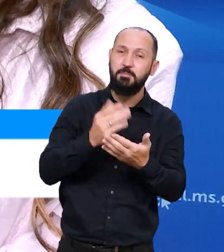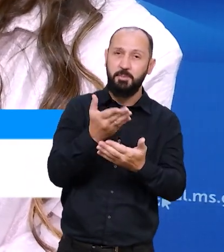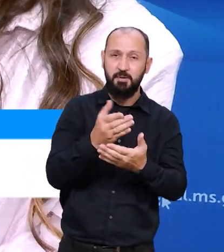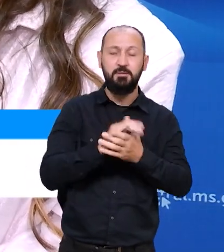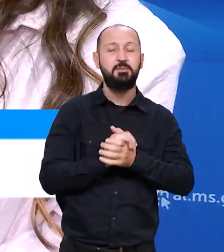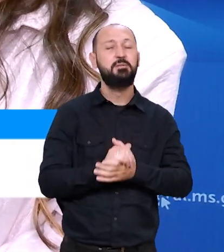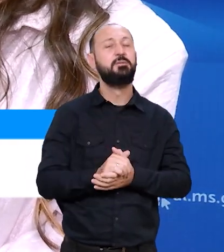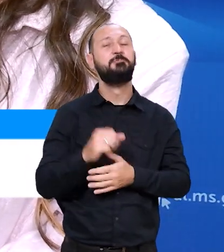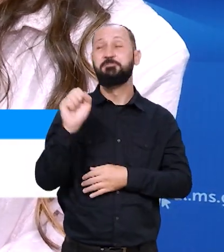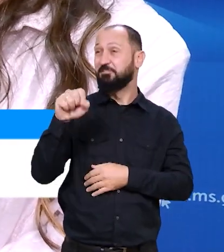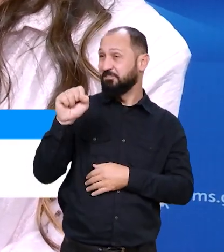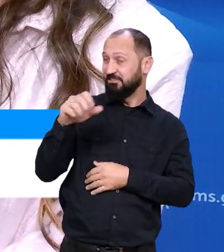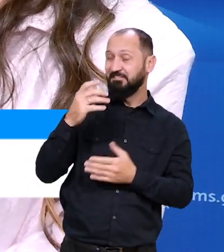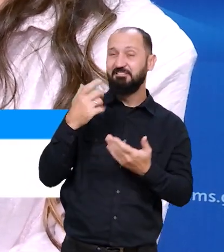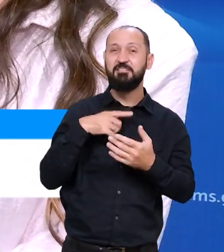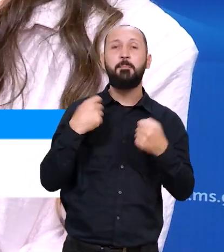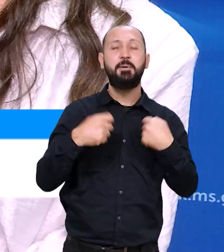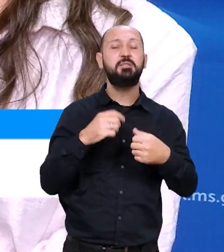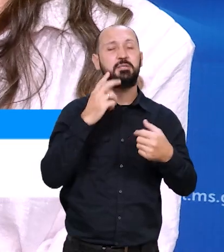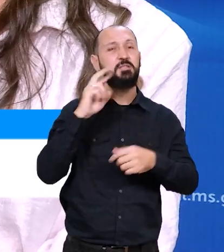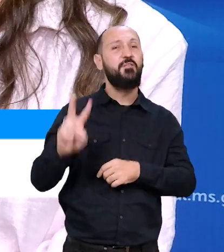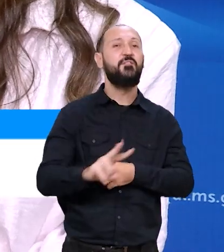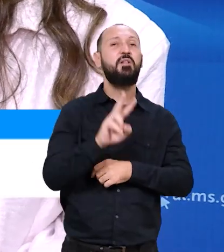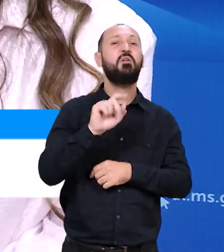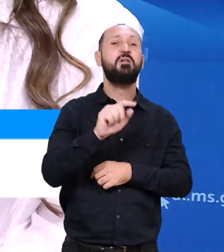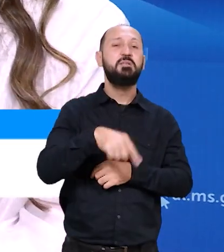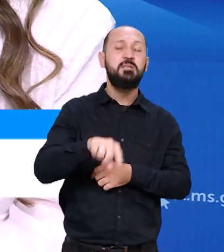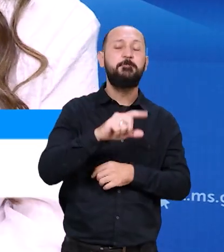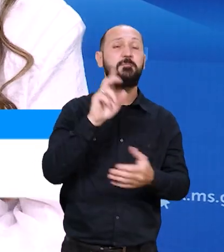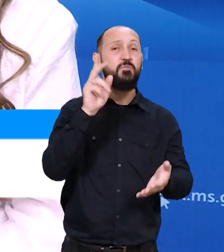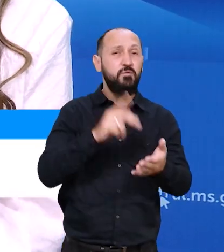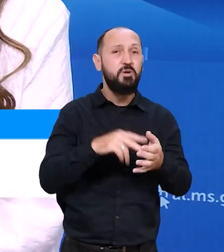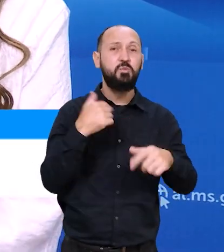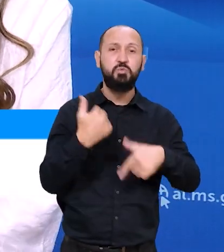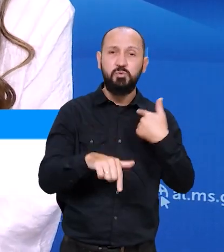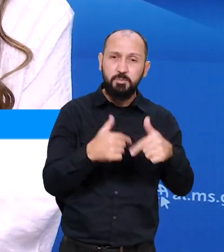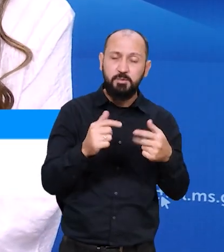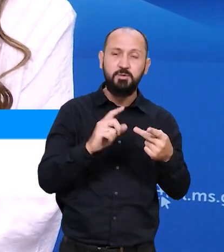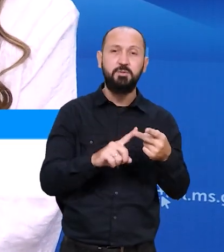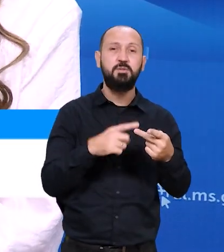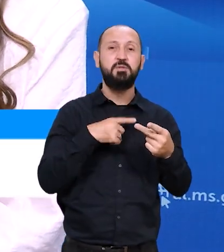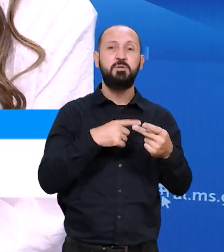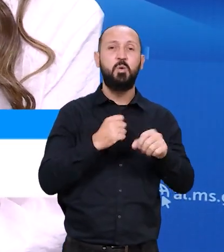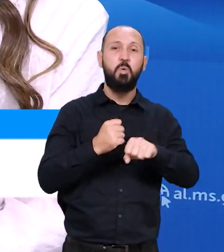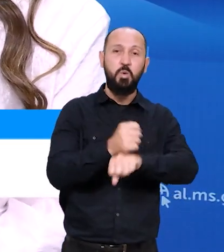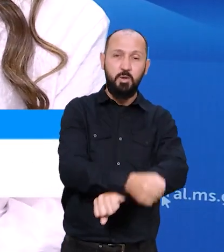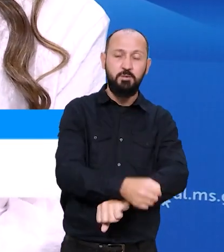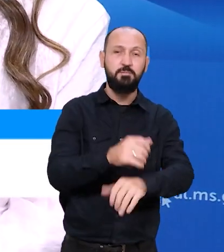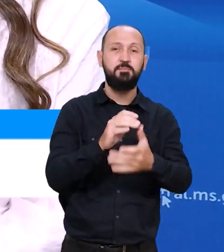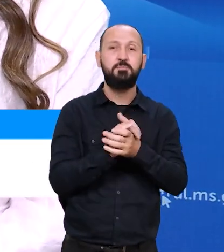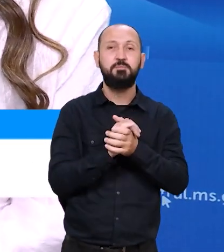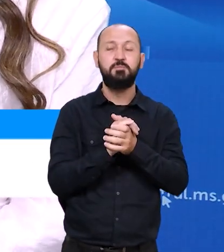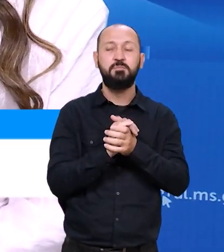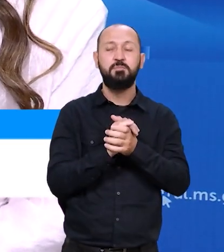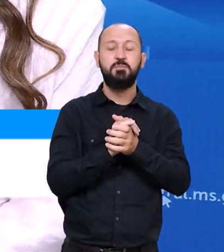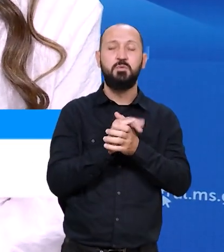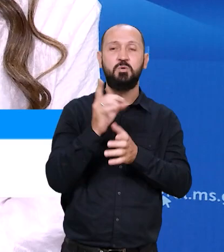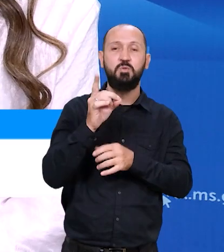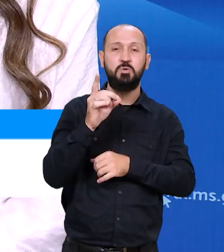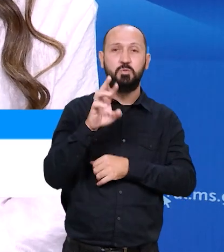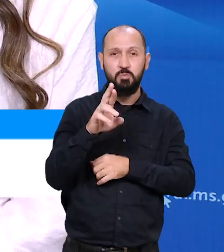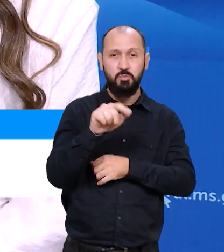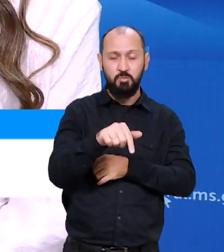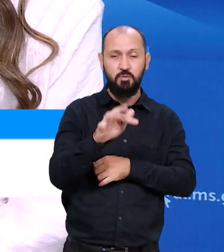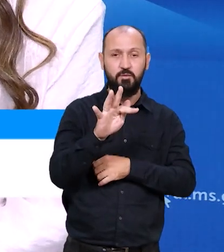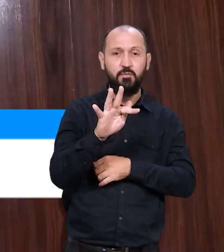aqui a sessão para prestar uma homenagem a ele. Exatamente, Lívia. A gente tem que valorizar quem realmente trabalha, quem realmente